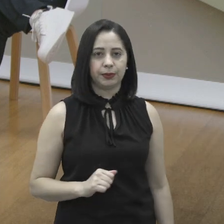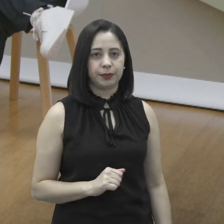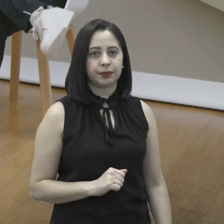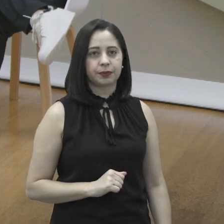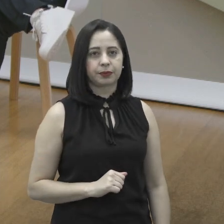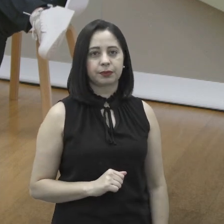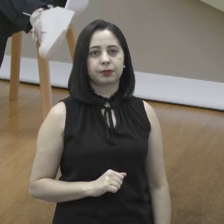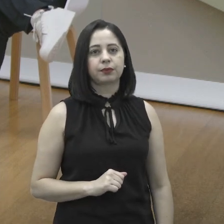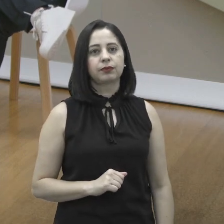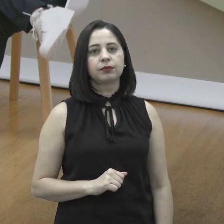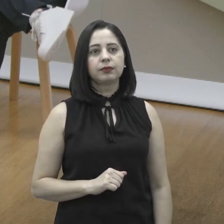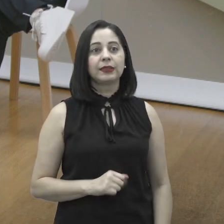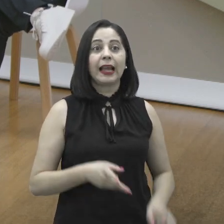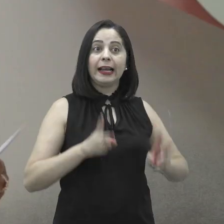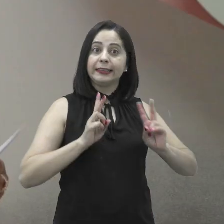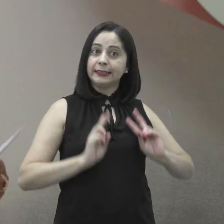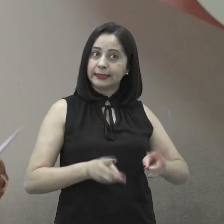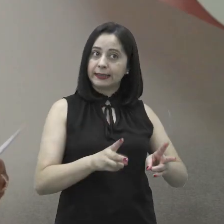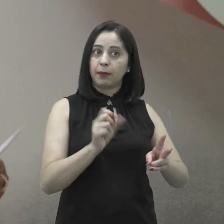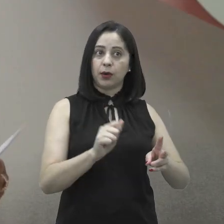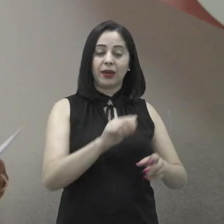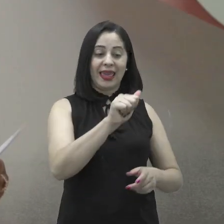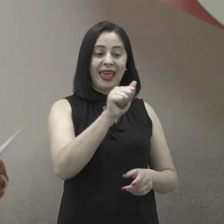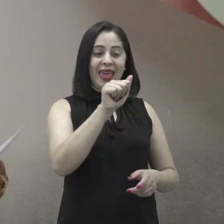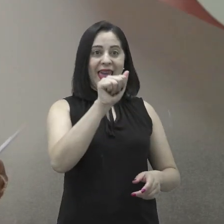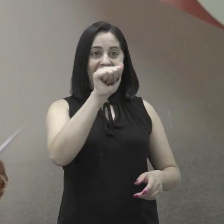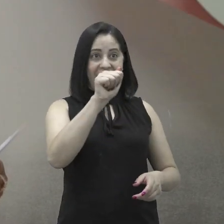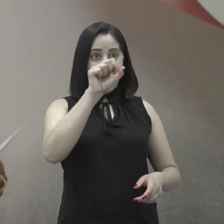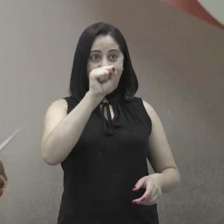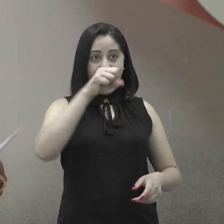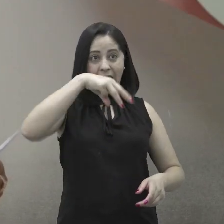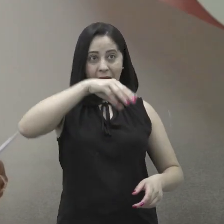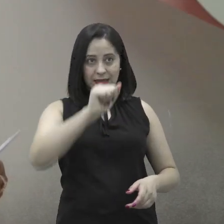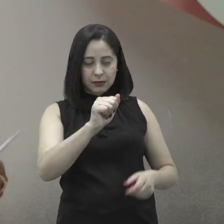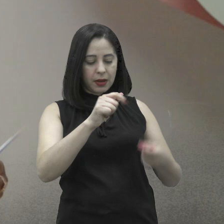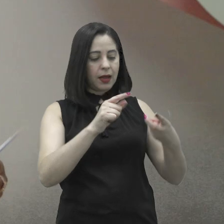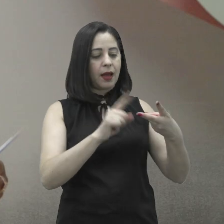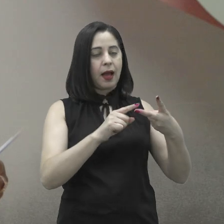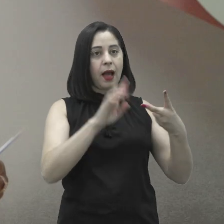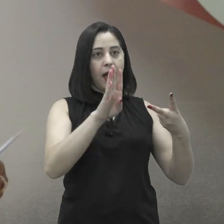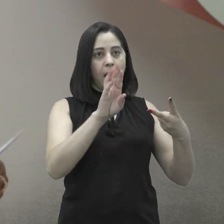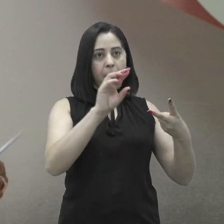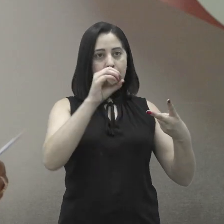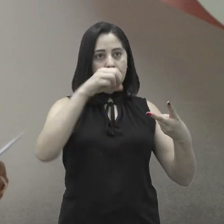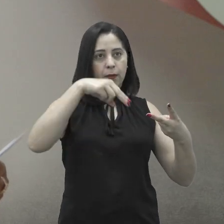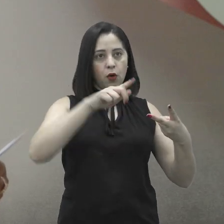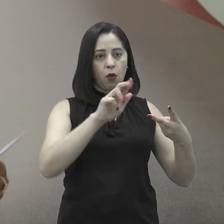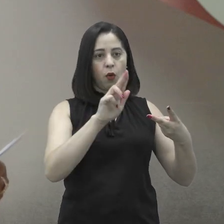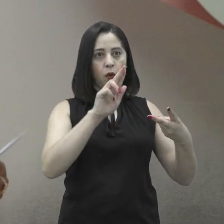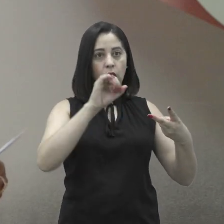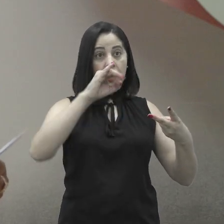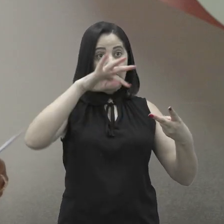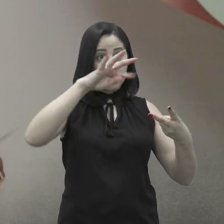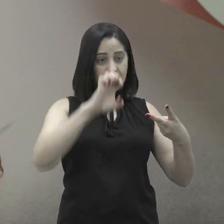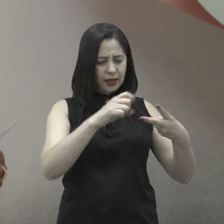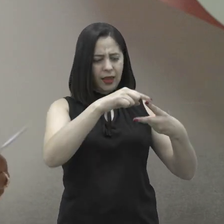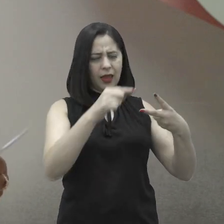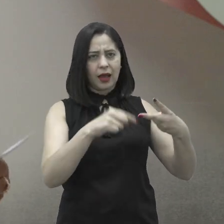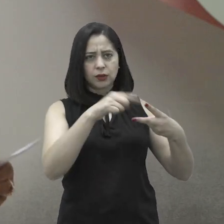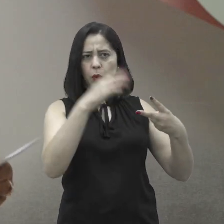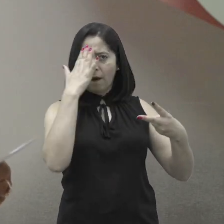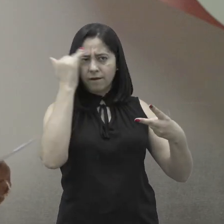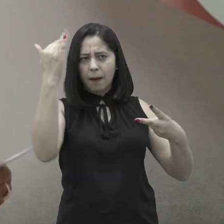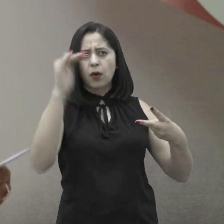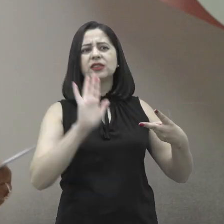Perfeito, doutor. A gente sempre ouve falar de asma e bronquite, mas quais são as outras doenças, as doenças mais comuns que afetam o nosso